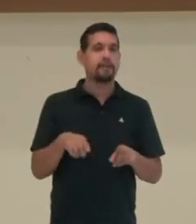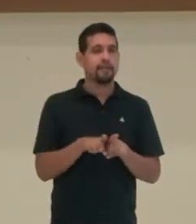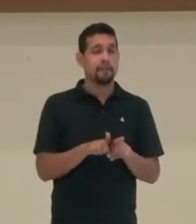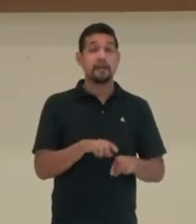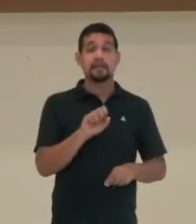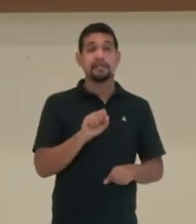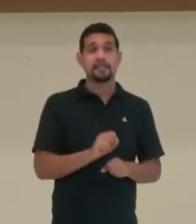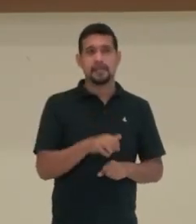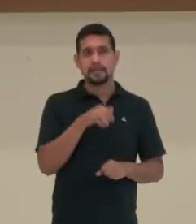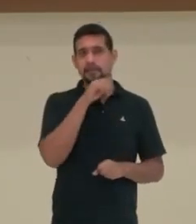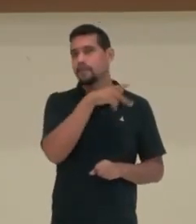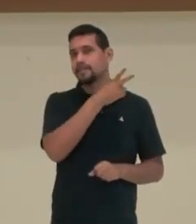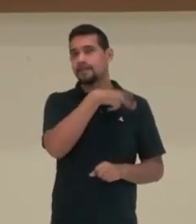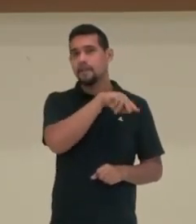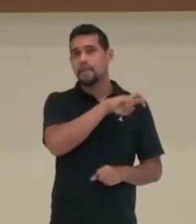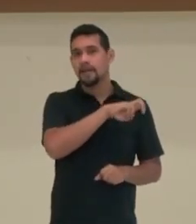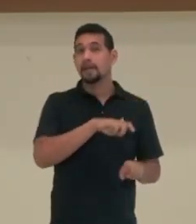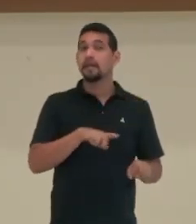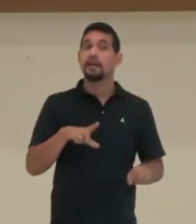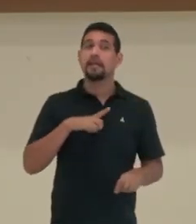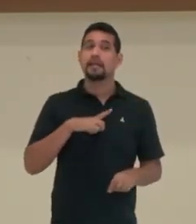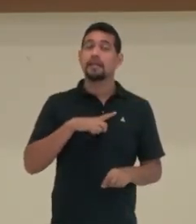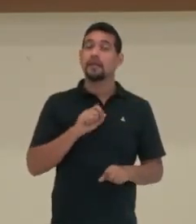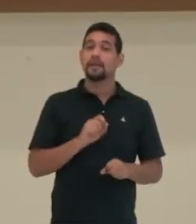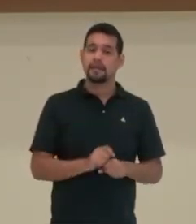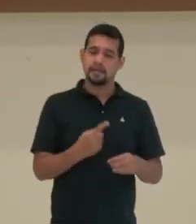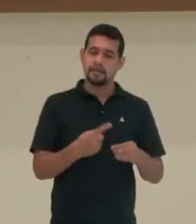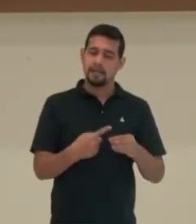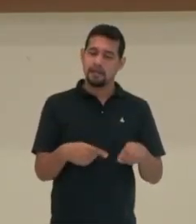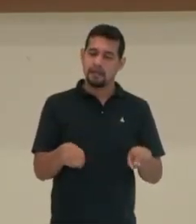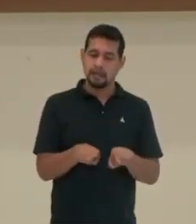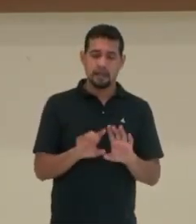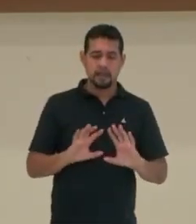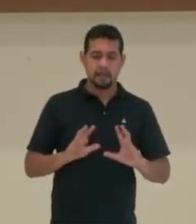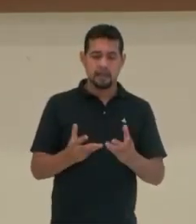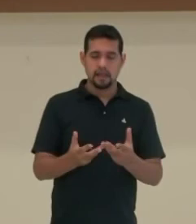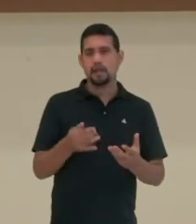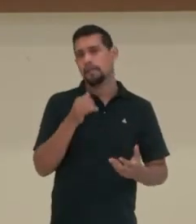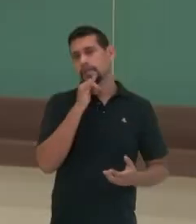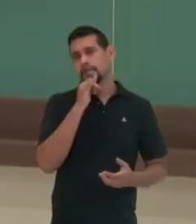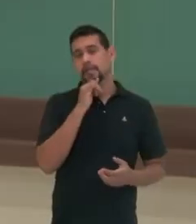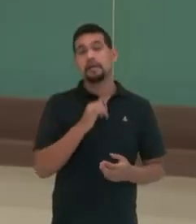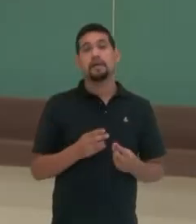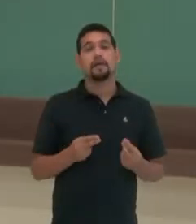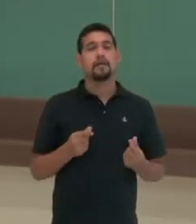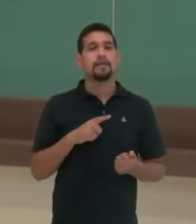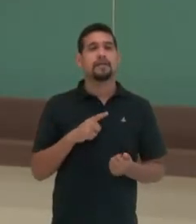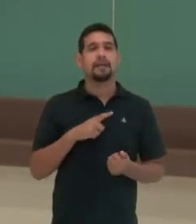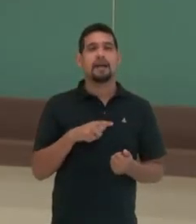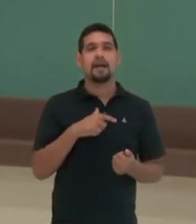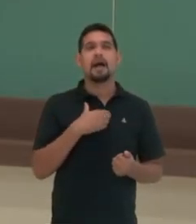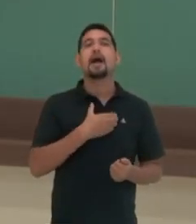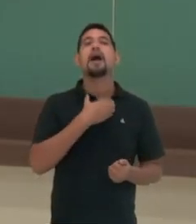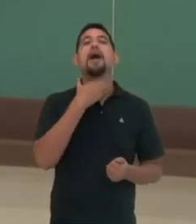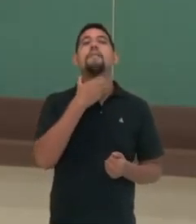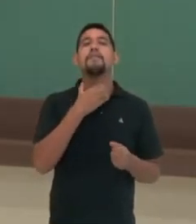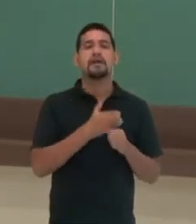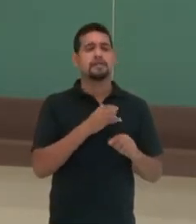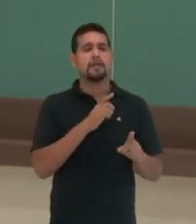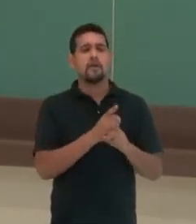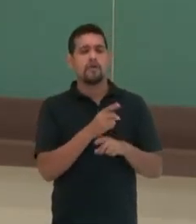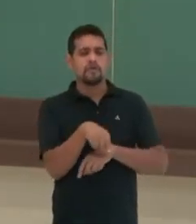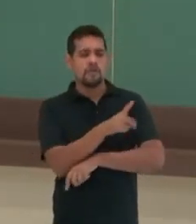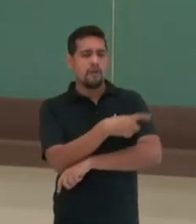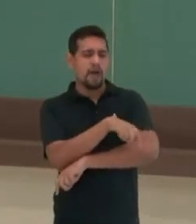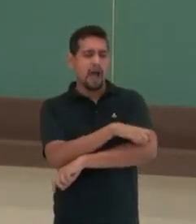uma serpente que está debaixo ali da cidade e que quando a cabeça dela ali encontrar o rabo,